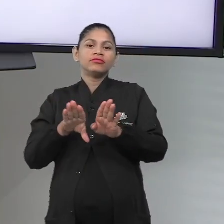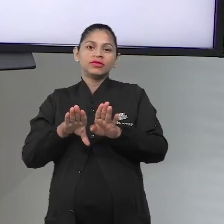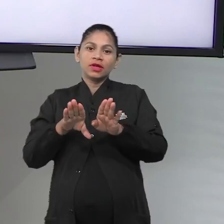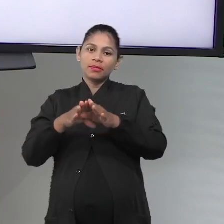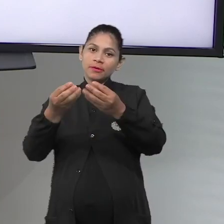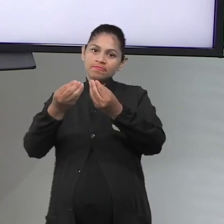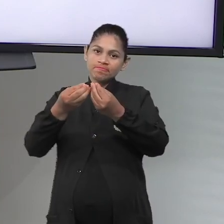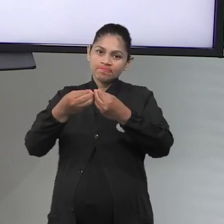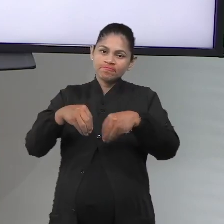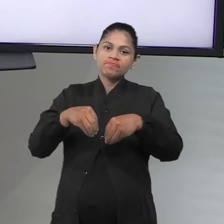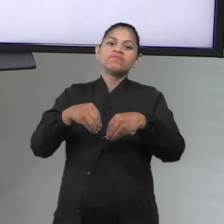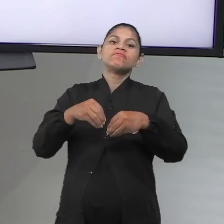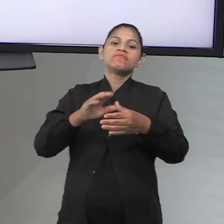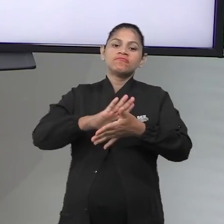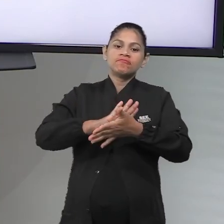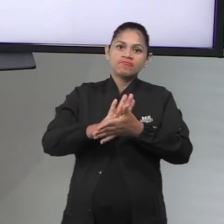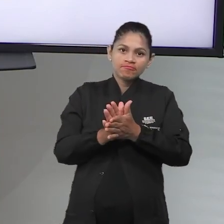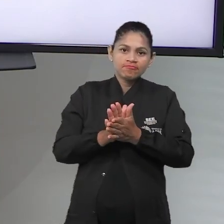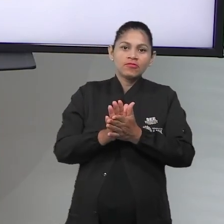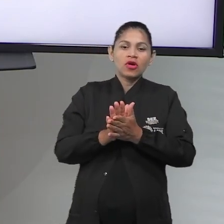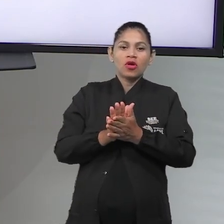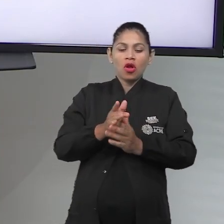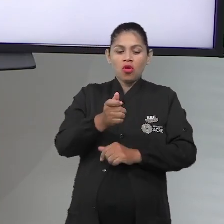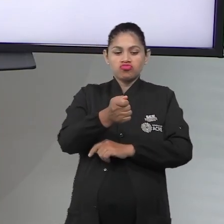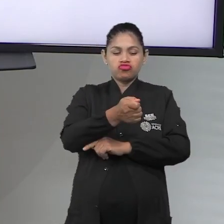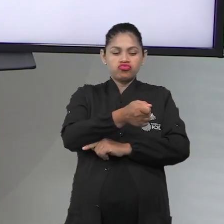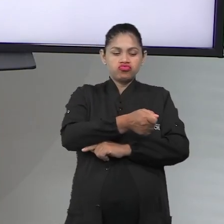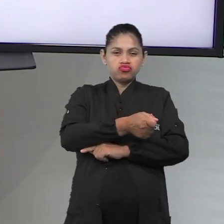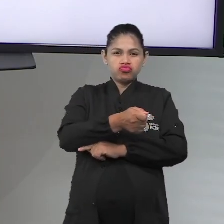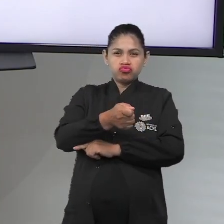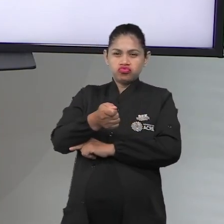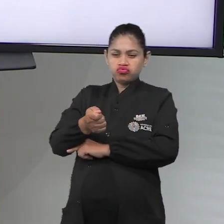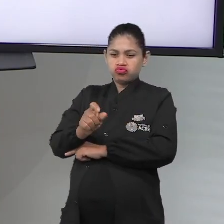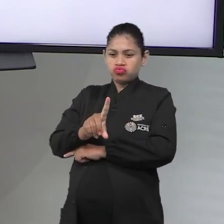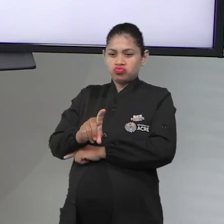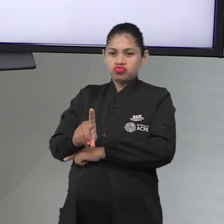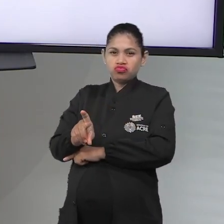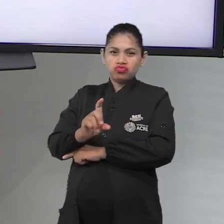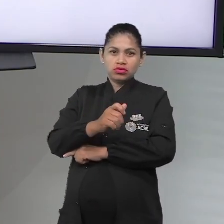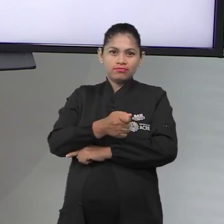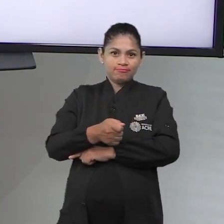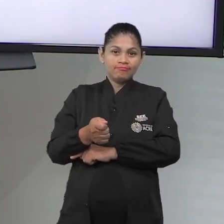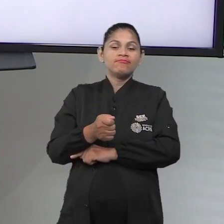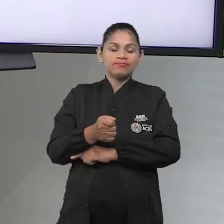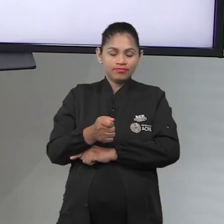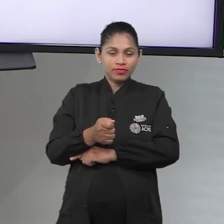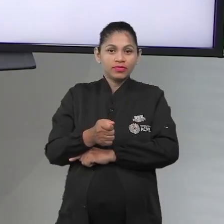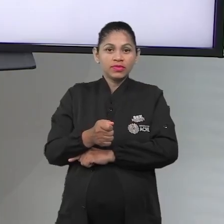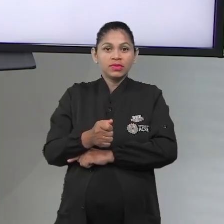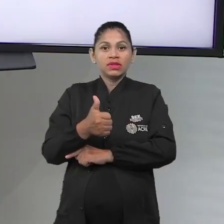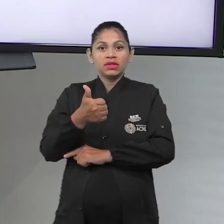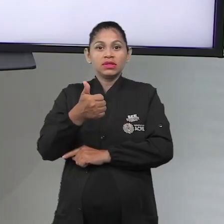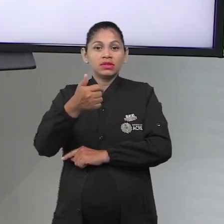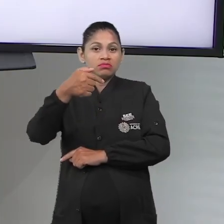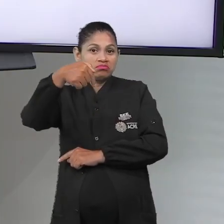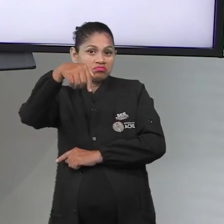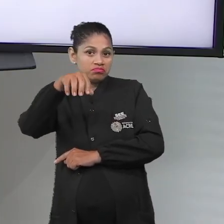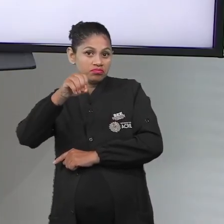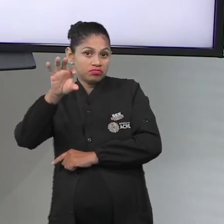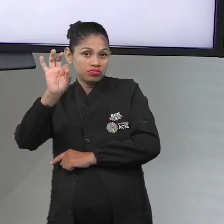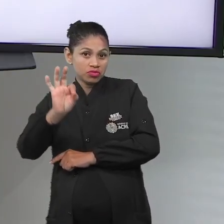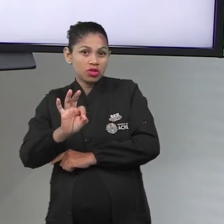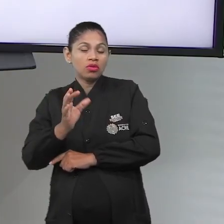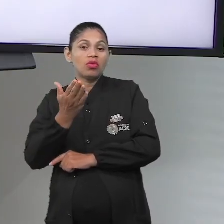meio ambiente. E 70% daquilo que nós consumimos depende das abelhas. E aí? Nós não